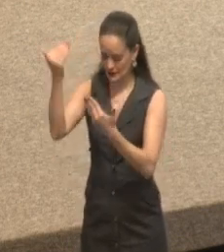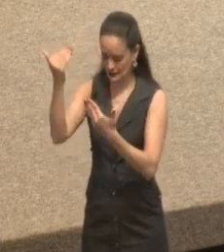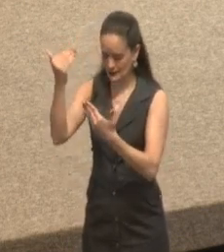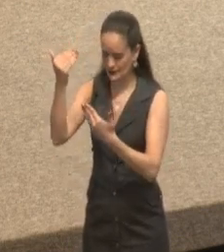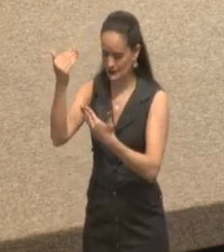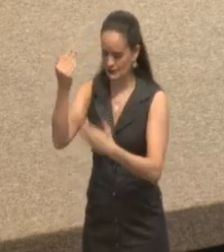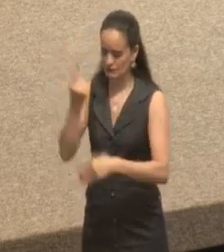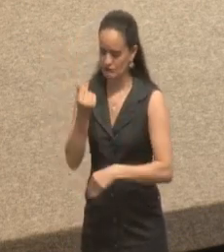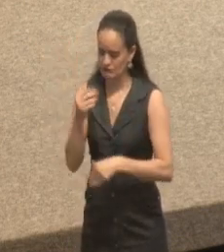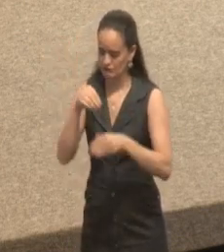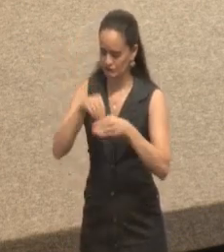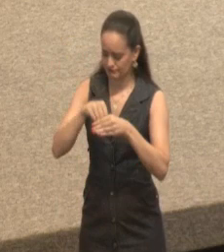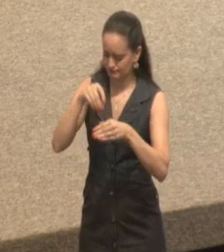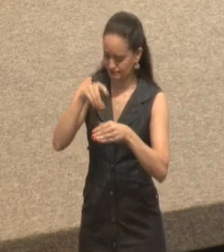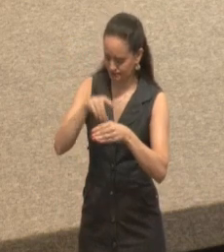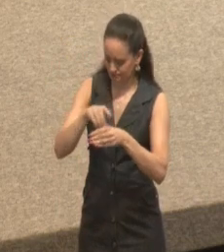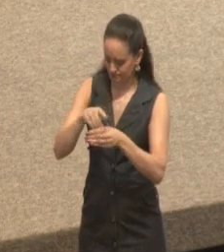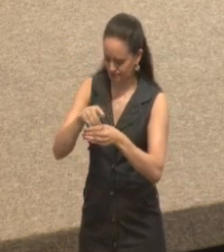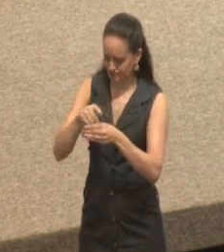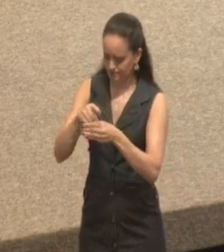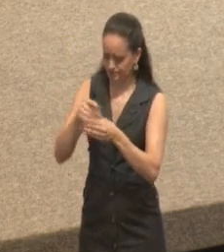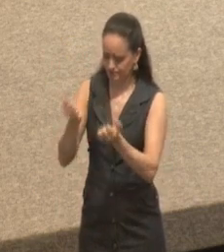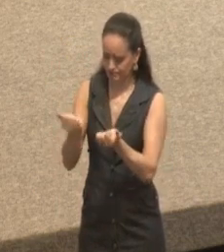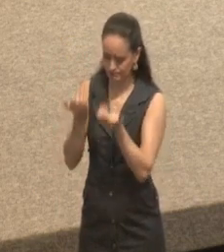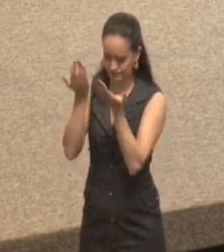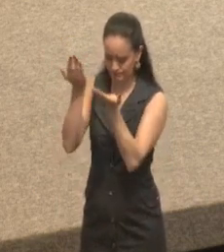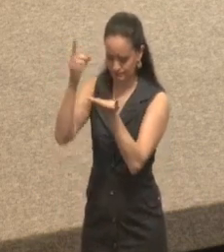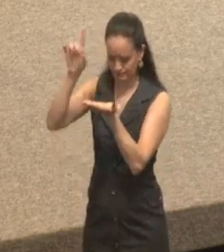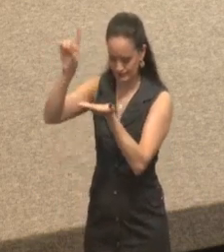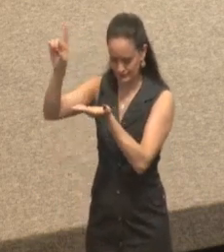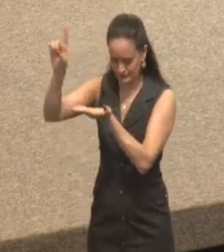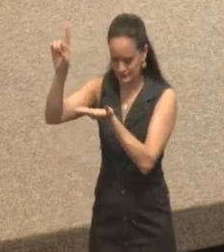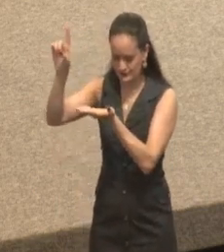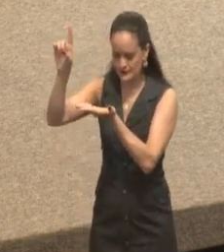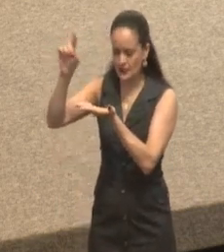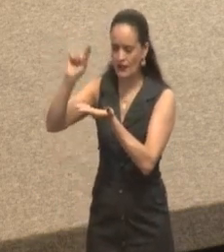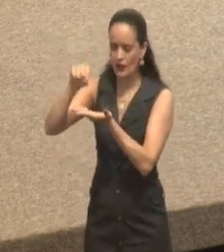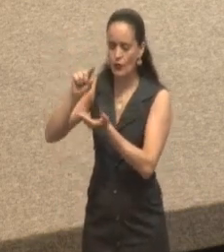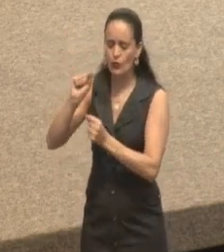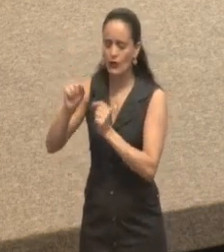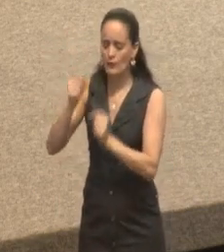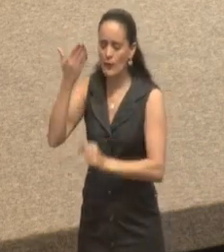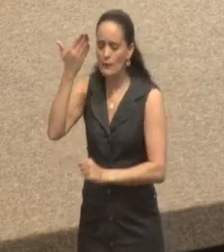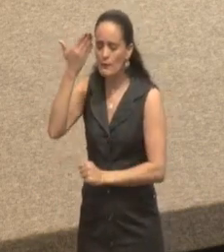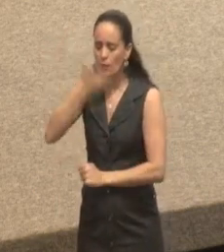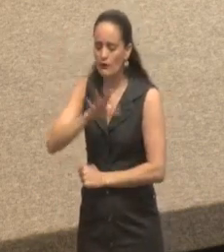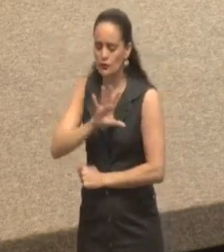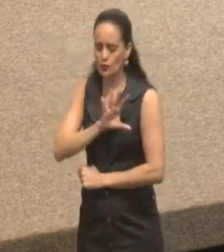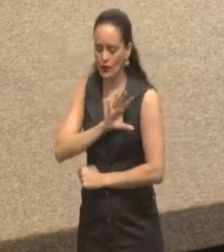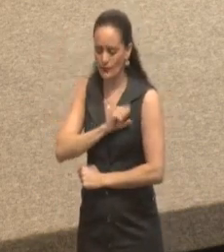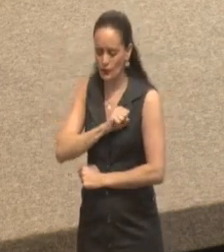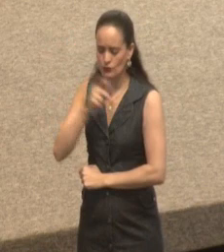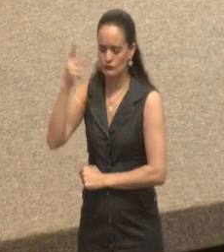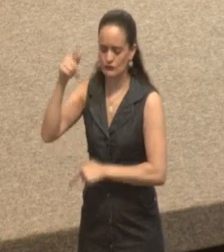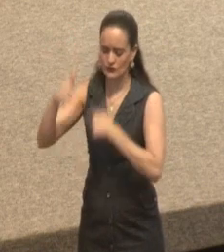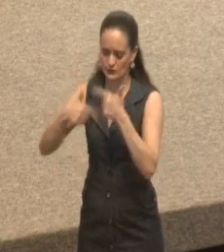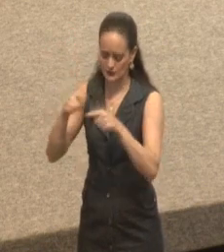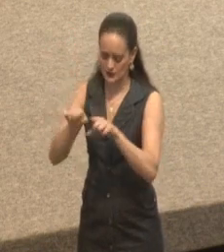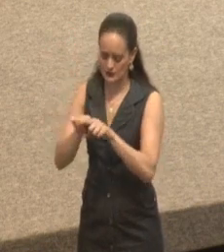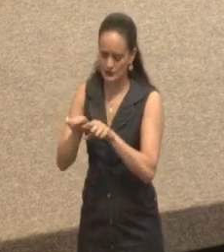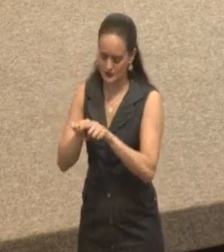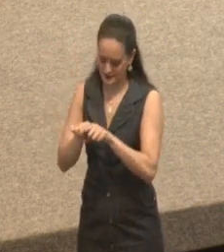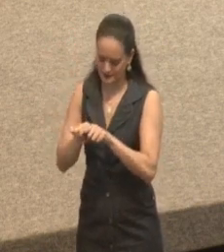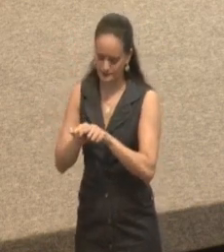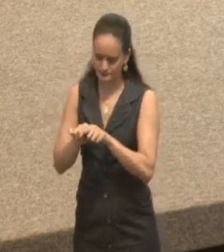dízimos e ofertas trazidas ao teu altar como prova de amor pelo teu trabalho.